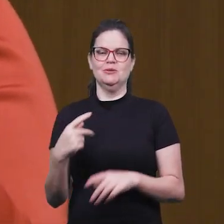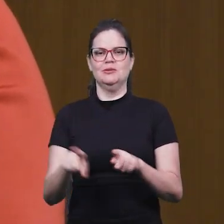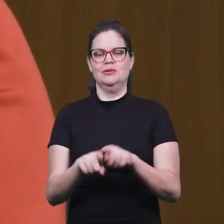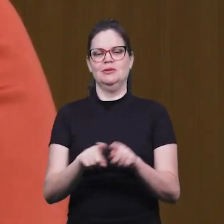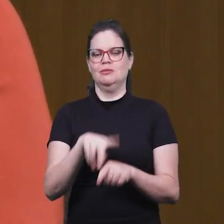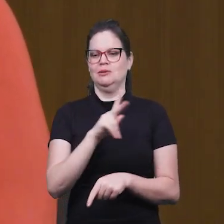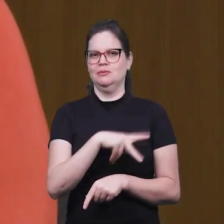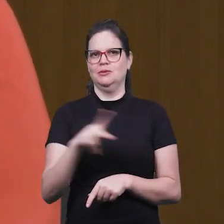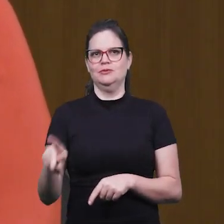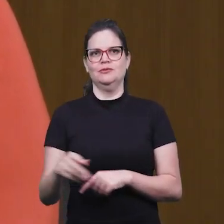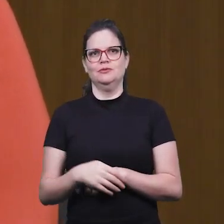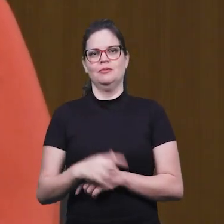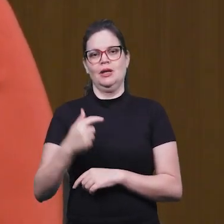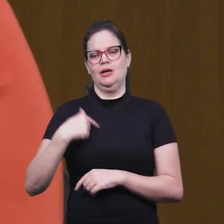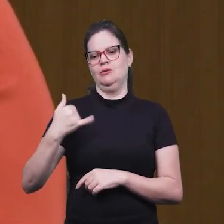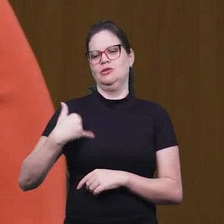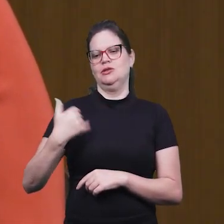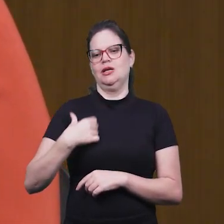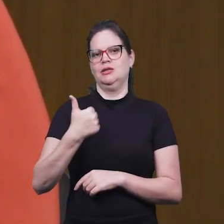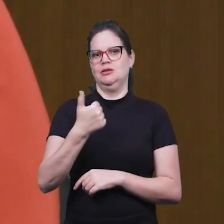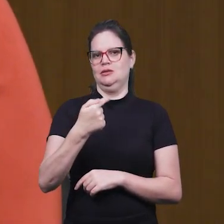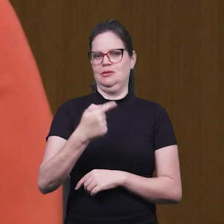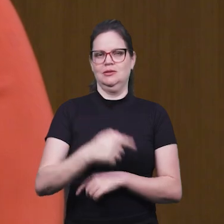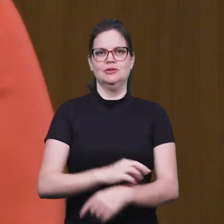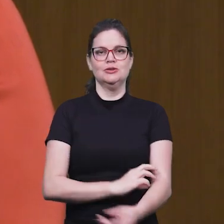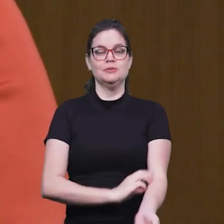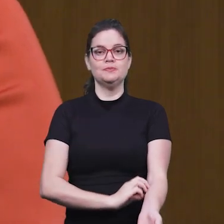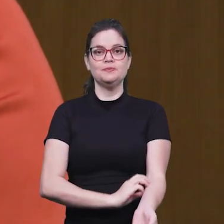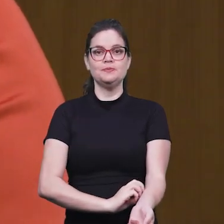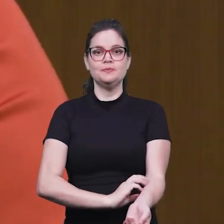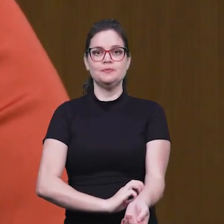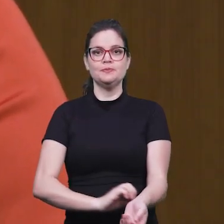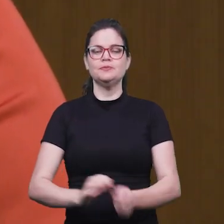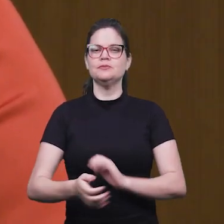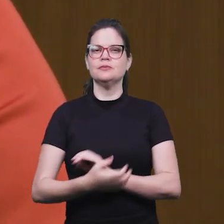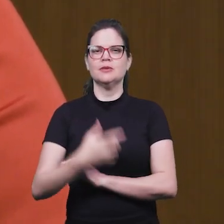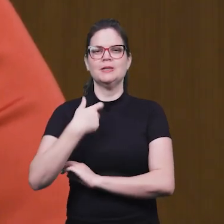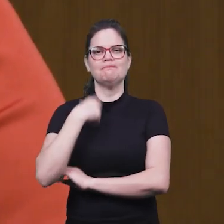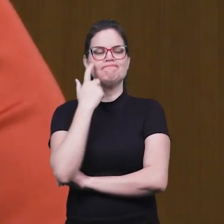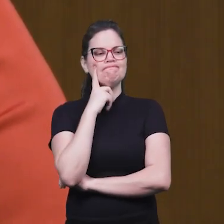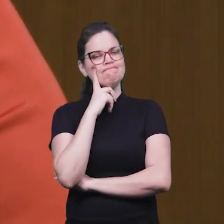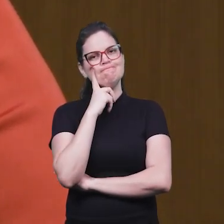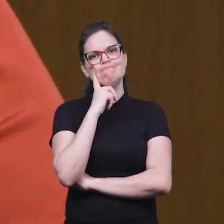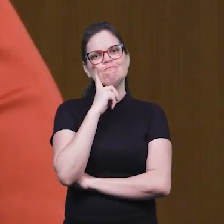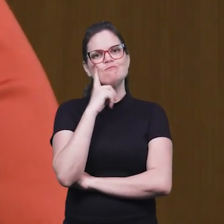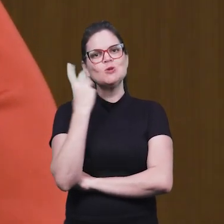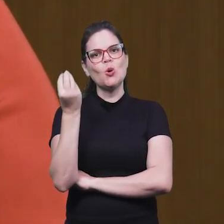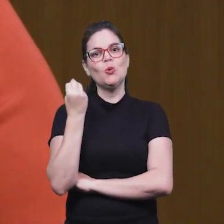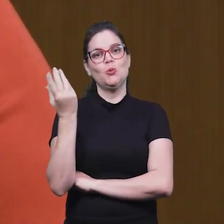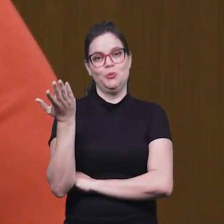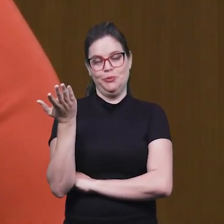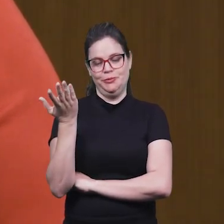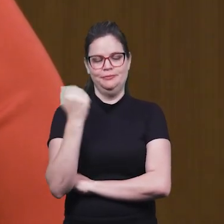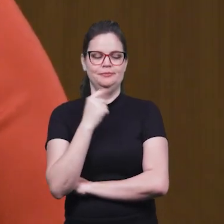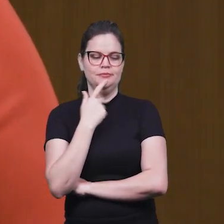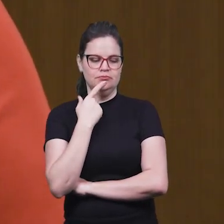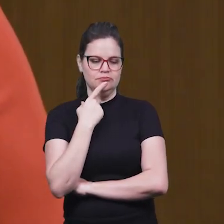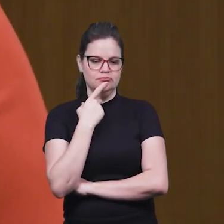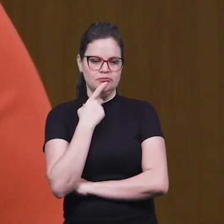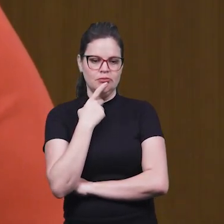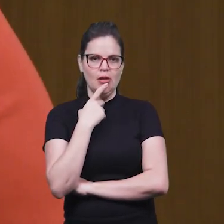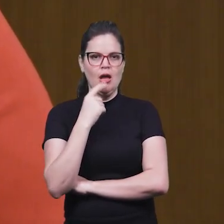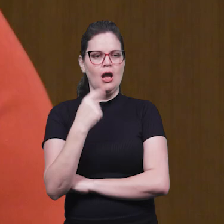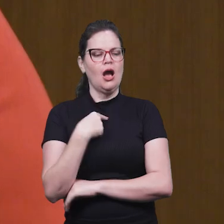tinha 17 anos. E aí eu fiquei, como é que eu ia fazer? Aí surgiu o curso de